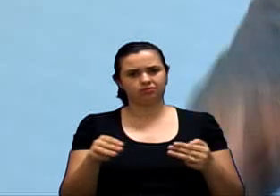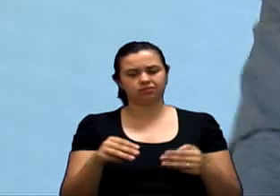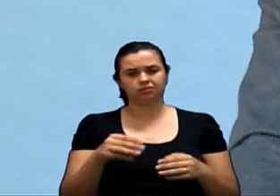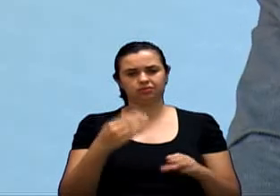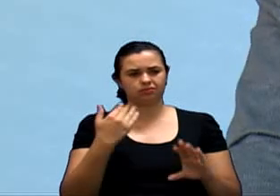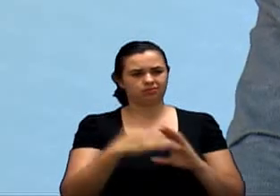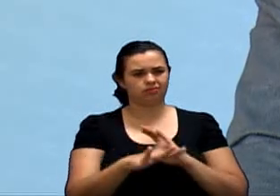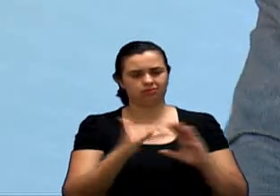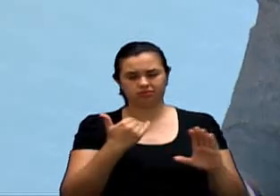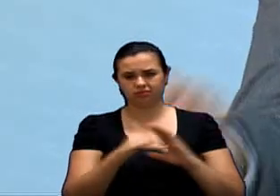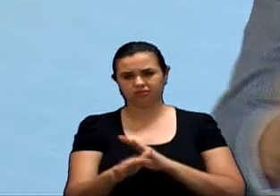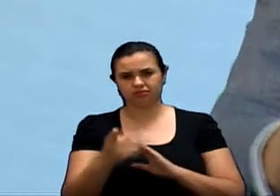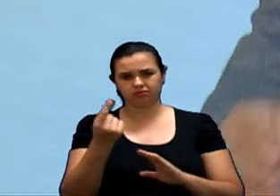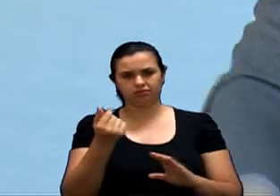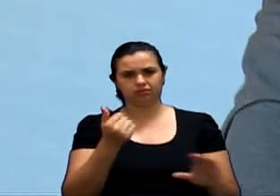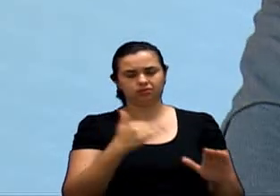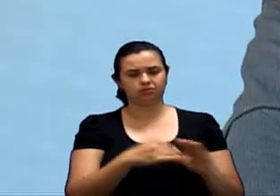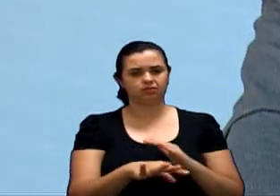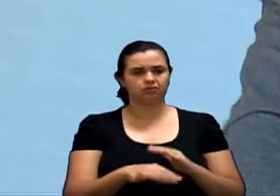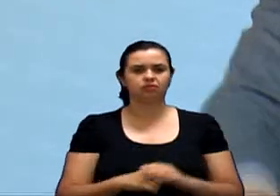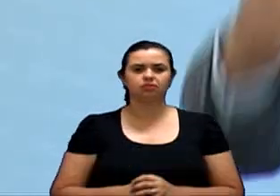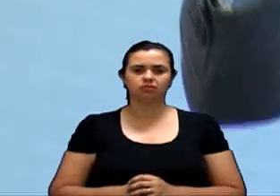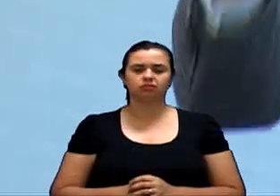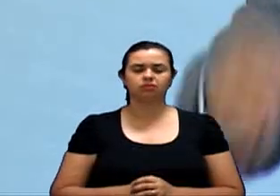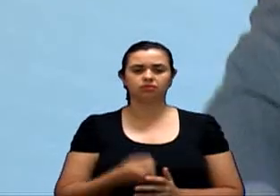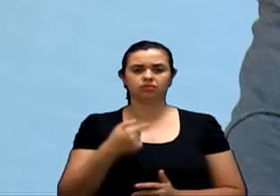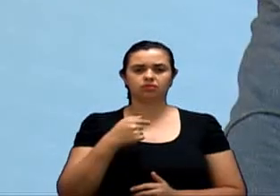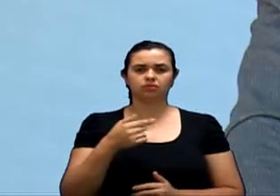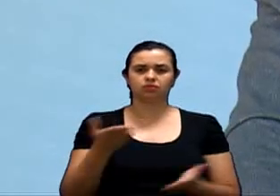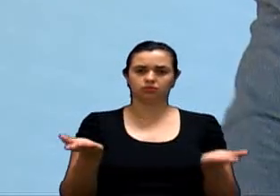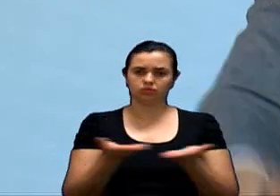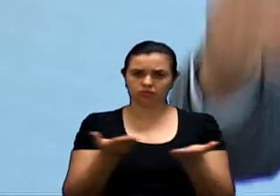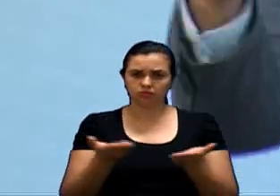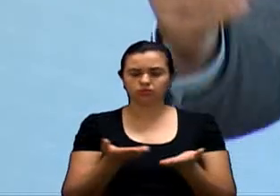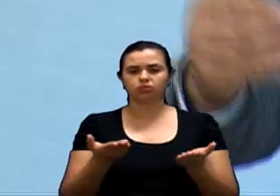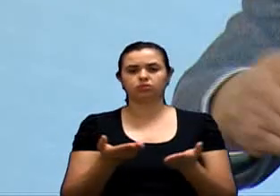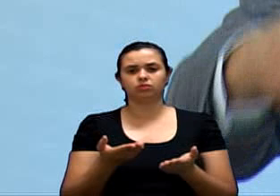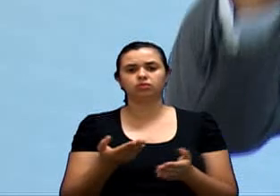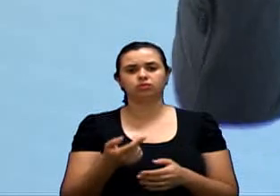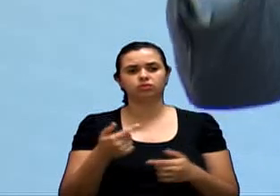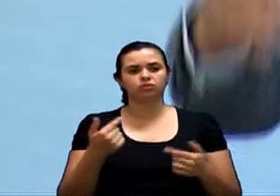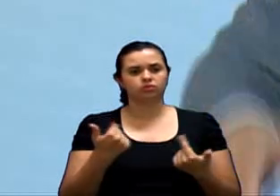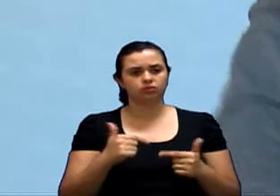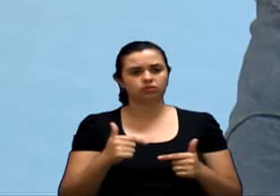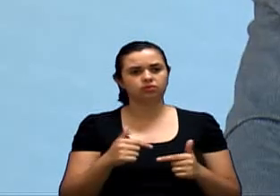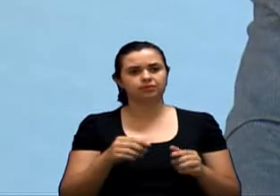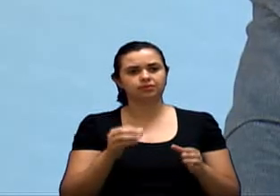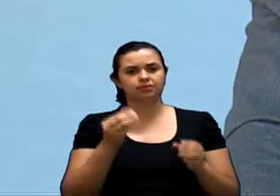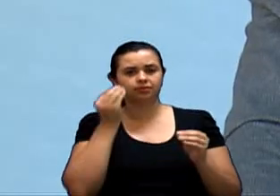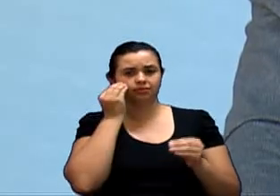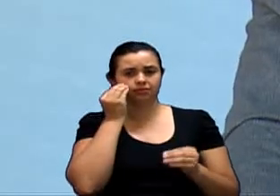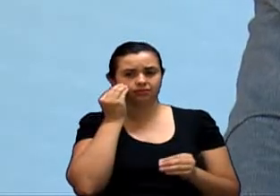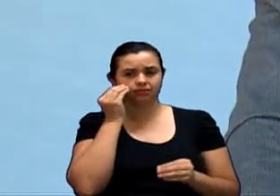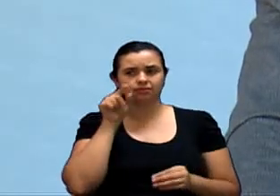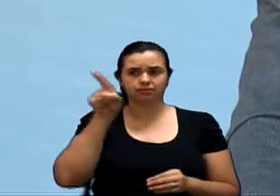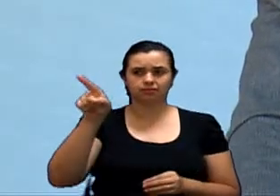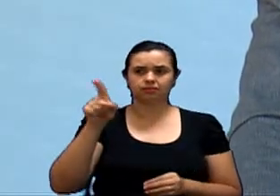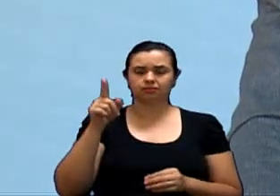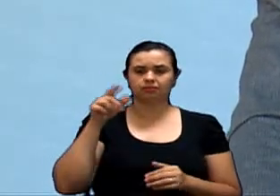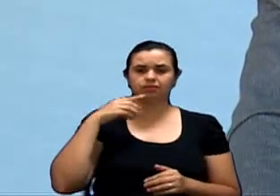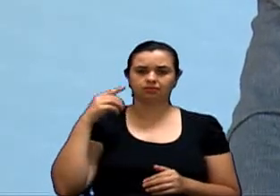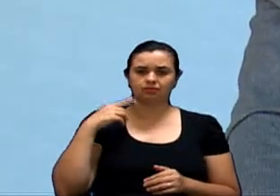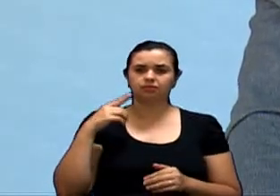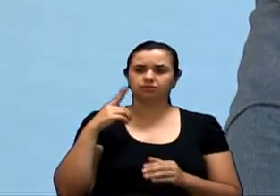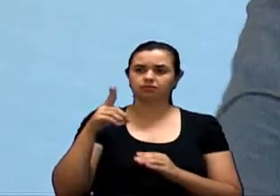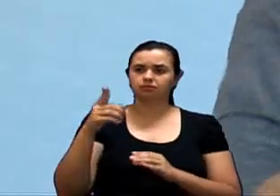mando emenda para a Criança Feliz, e hoje o meu trabalho fui buscar emendas com outros deputados para poder fazer um investimento lá para que essa área